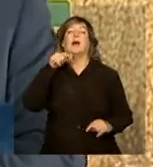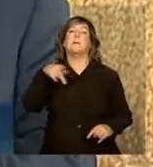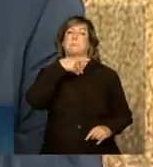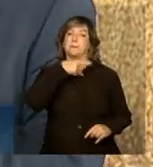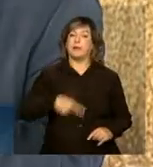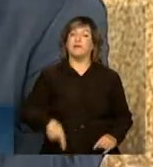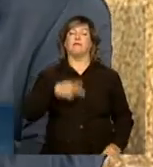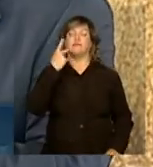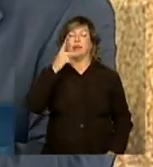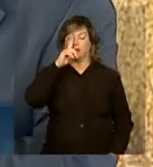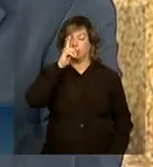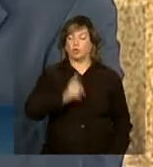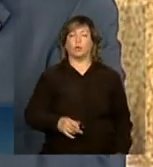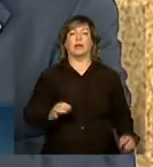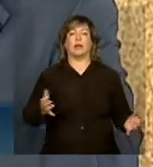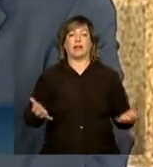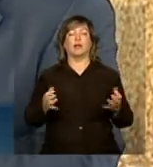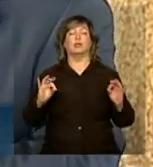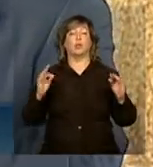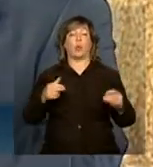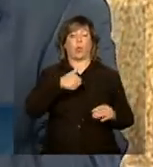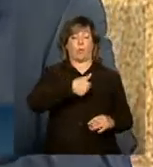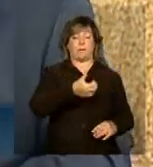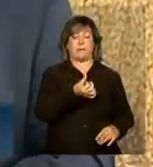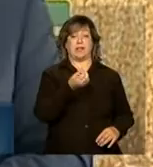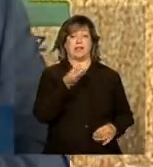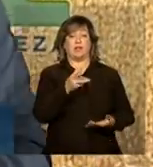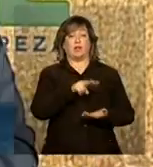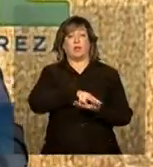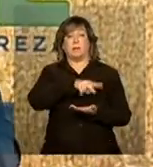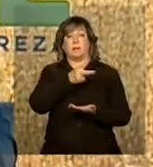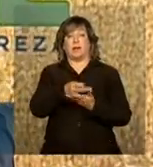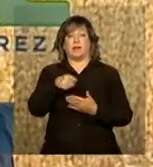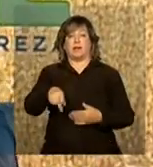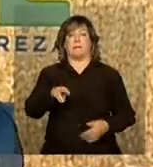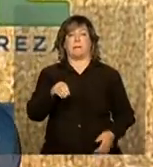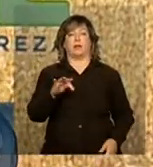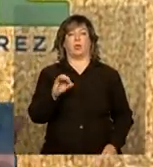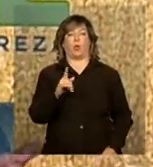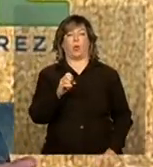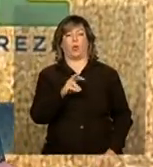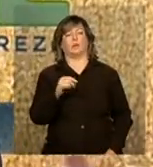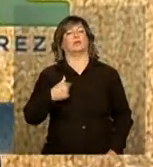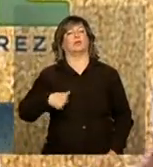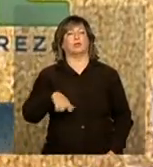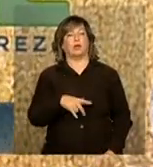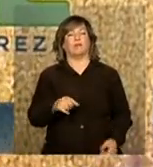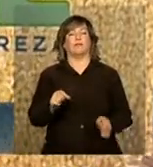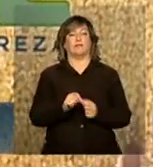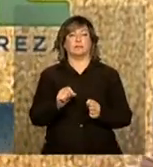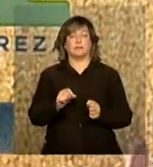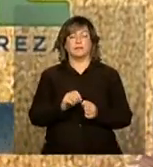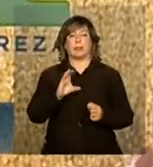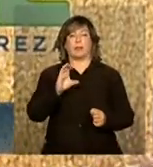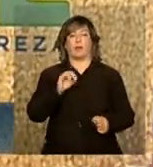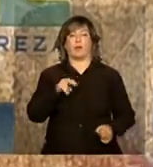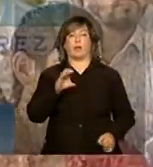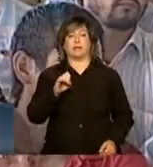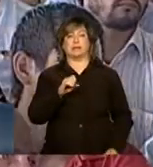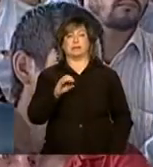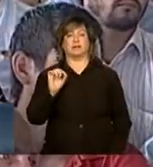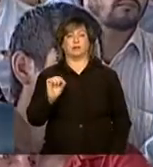queria toda a 163 duplicada em Mato Grosso. E nós fizemos uma concessão, presidente.